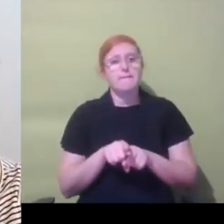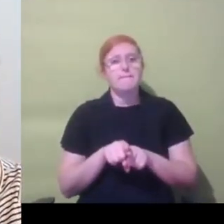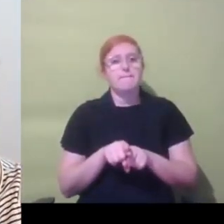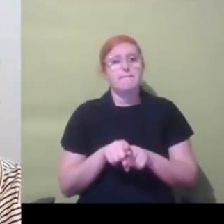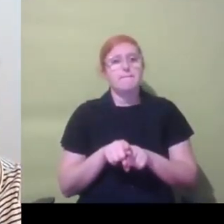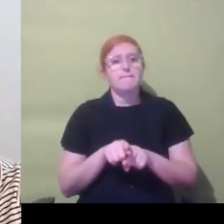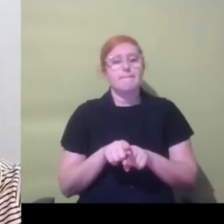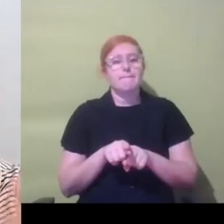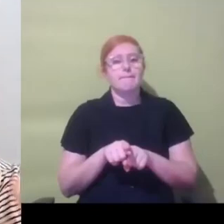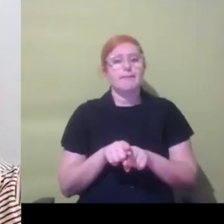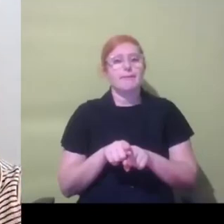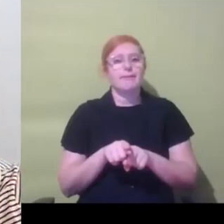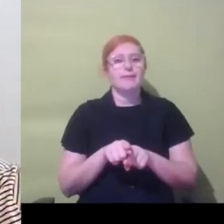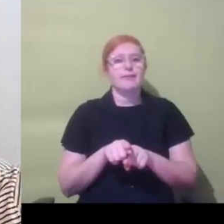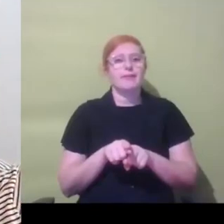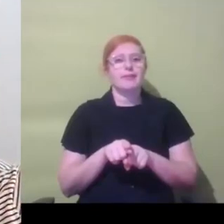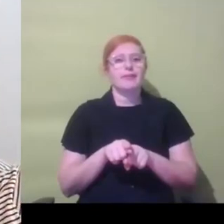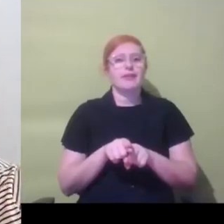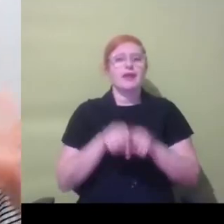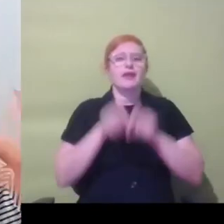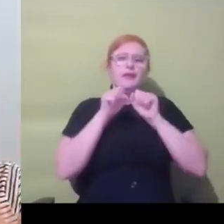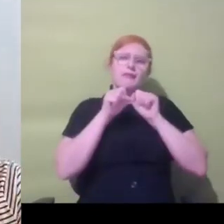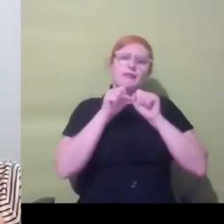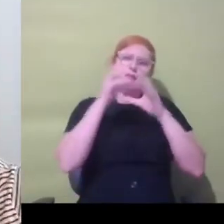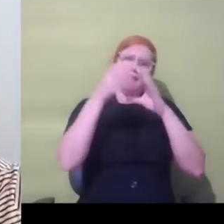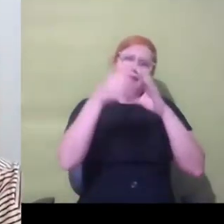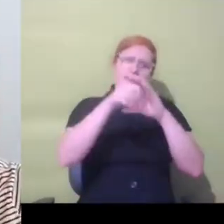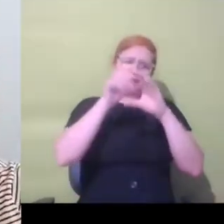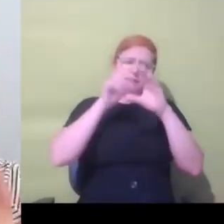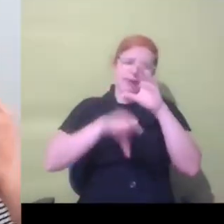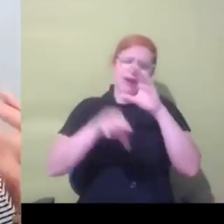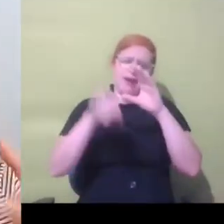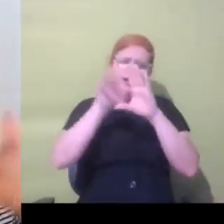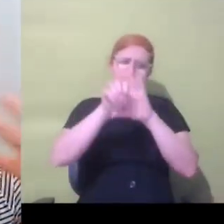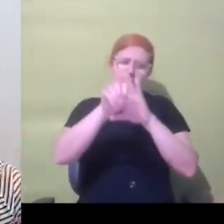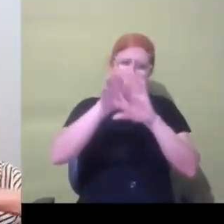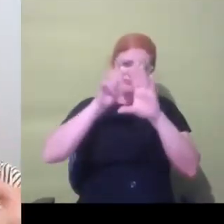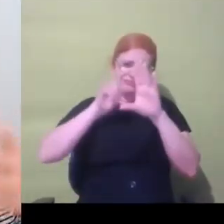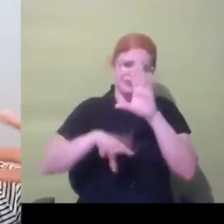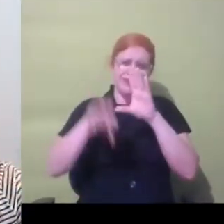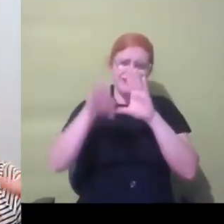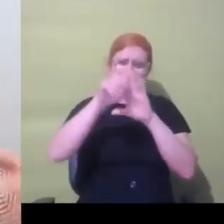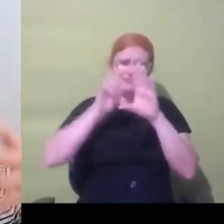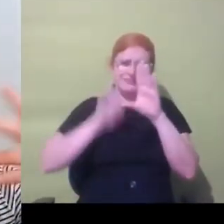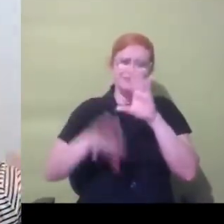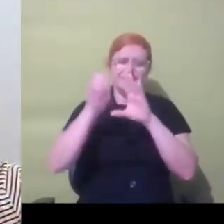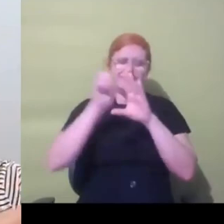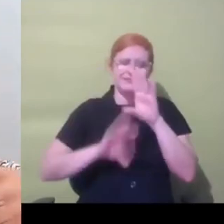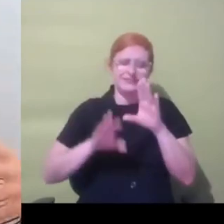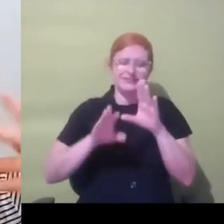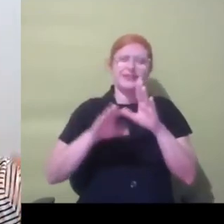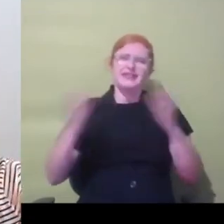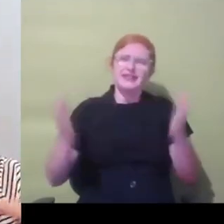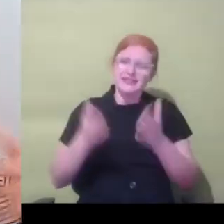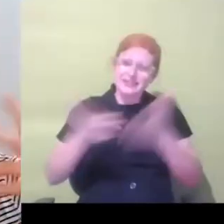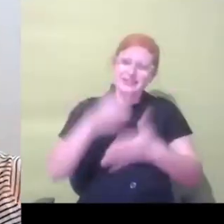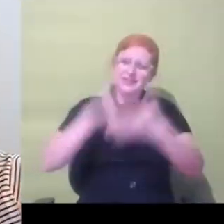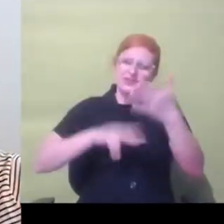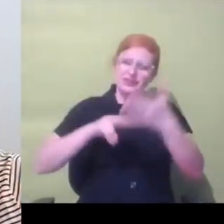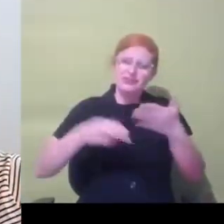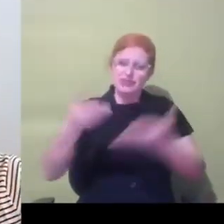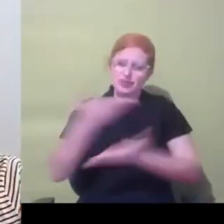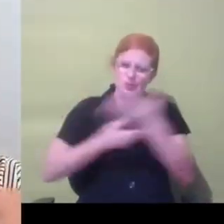se possível, compartilhem com as companheiras, formem grupinhos, que isso sempre ajuda a incentivar as leituras, a